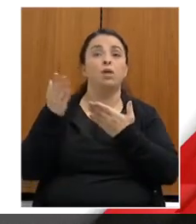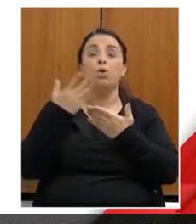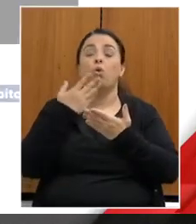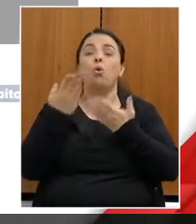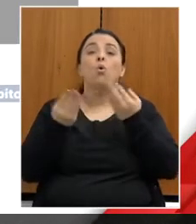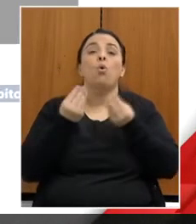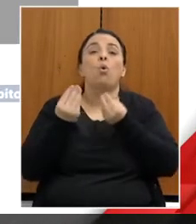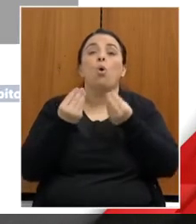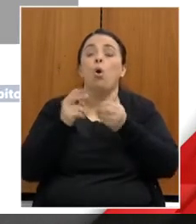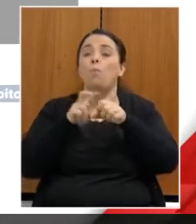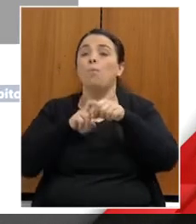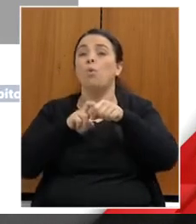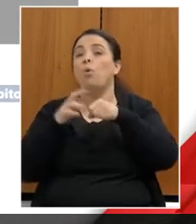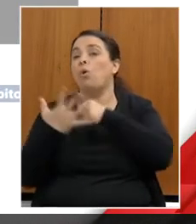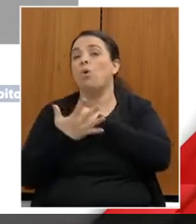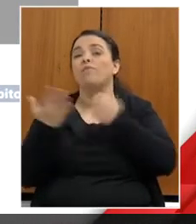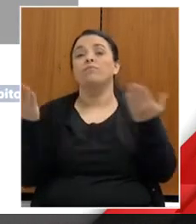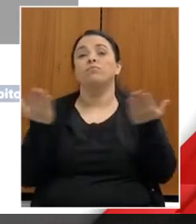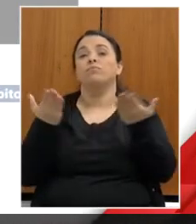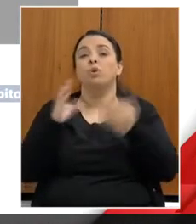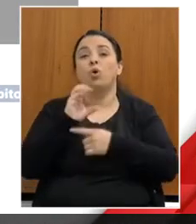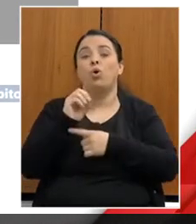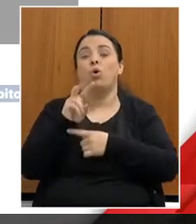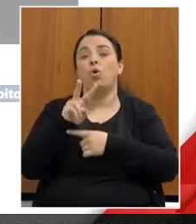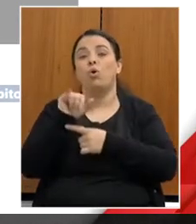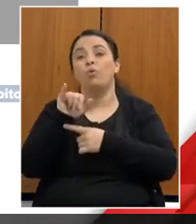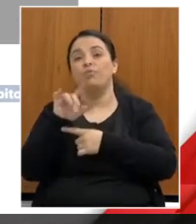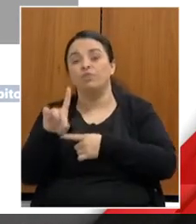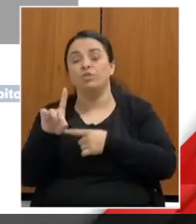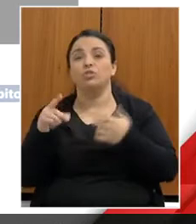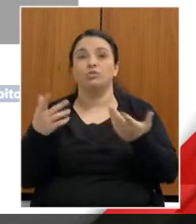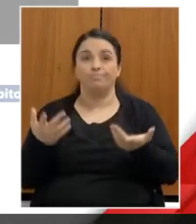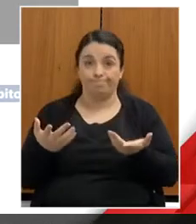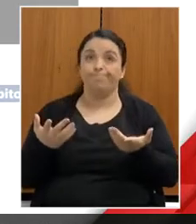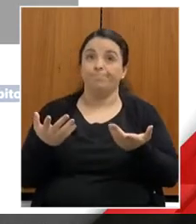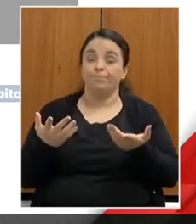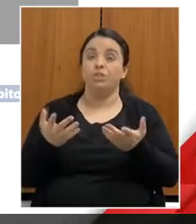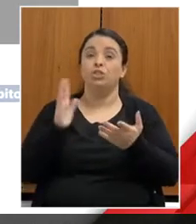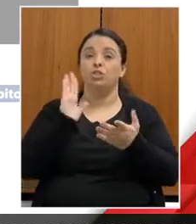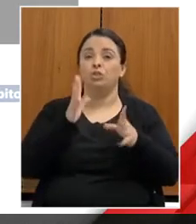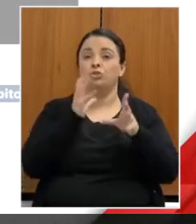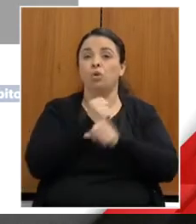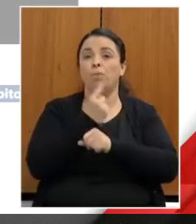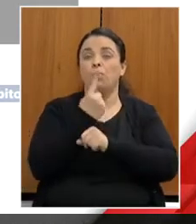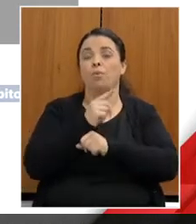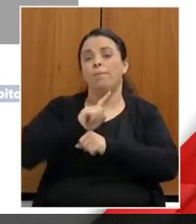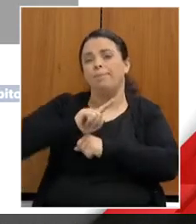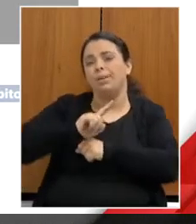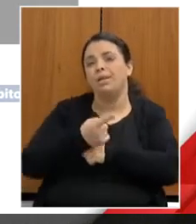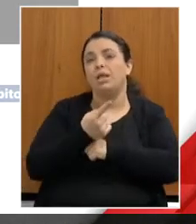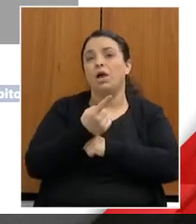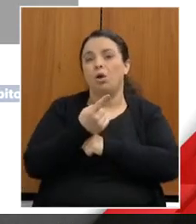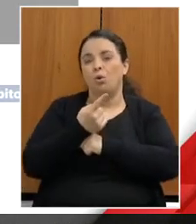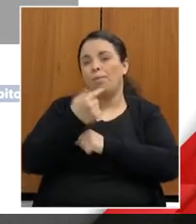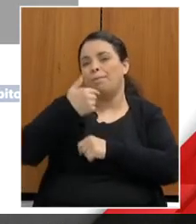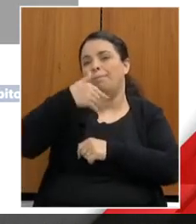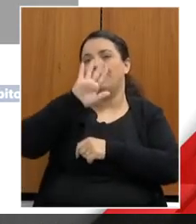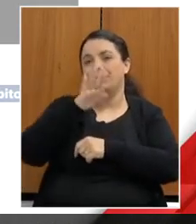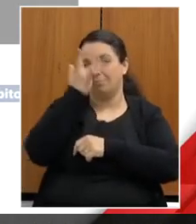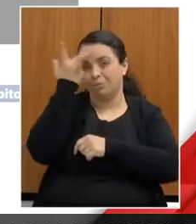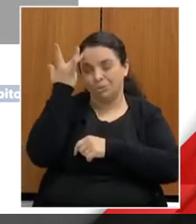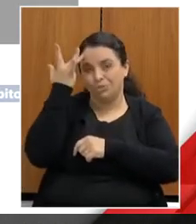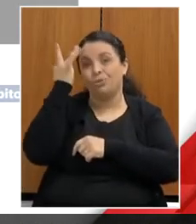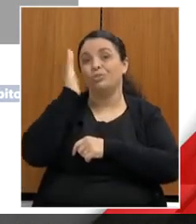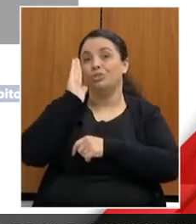especialmente ao quadrimestre. Mais de 1.788.000 pessoas estão, casos que são